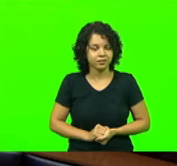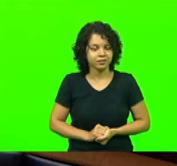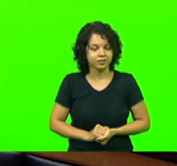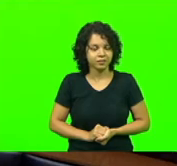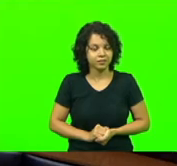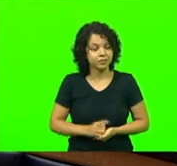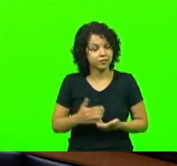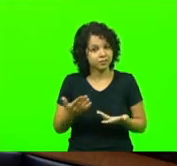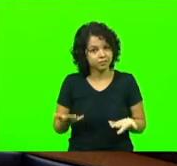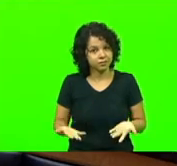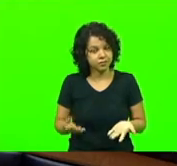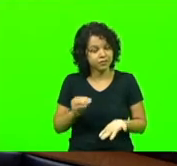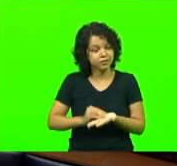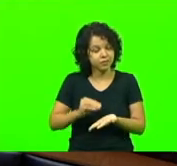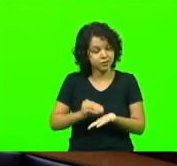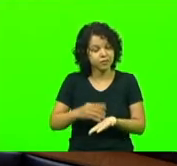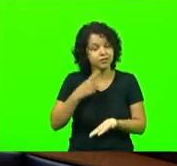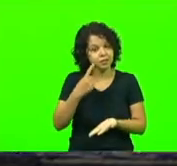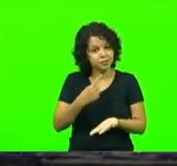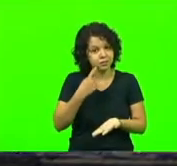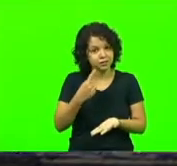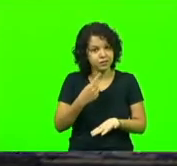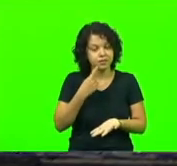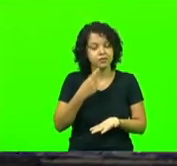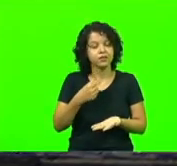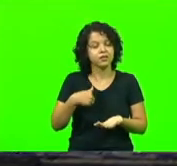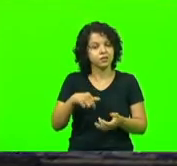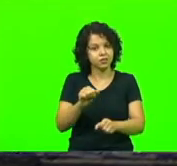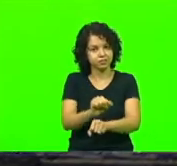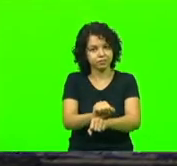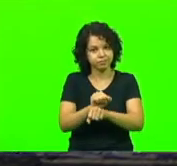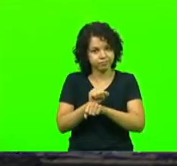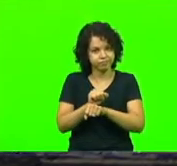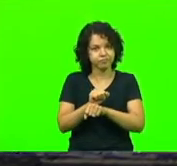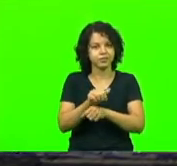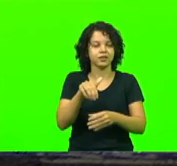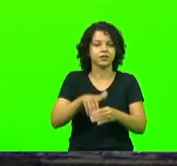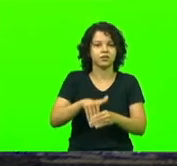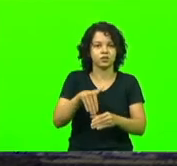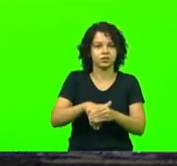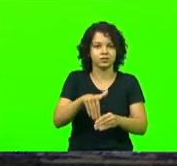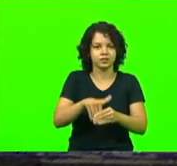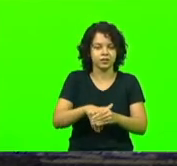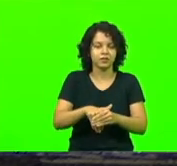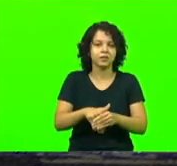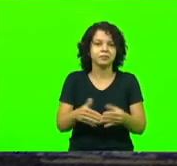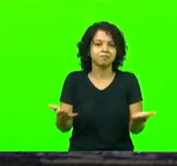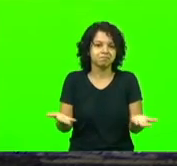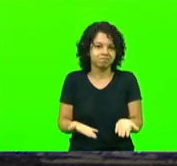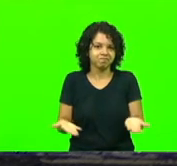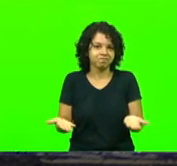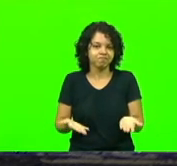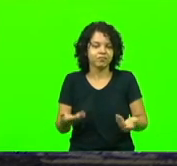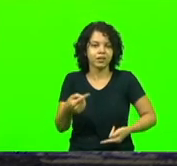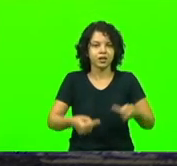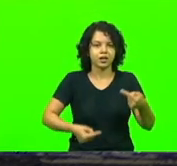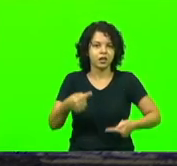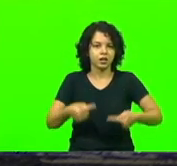falta de quórum, nós suspendemos a votação e passamos a